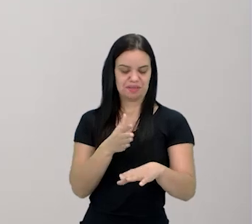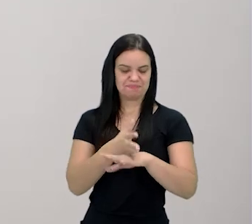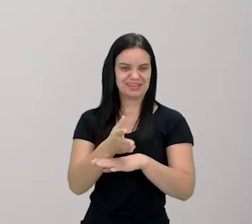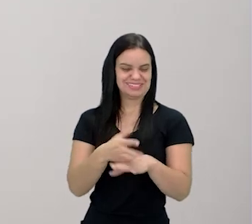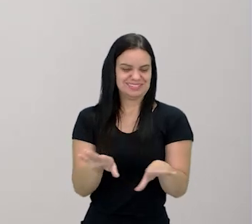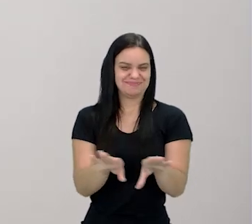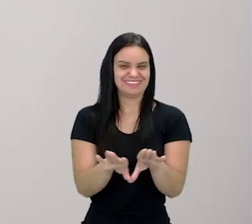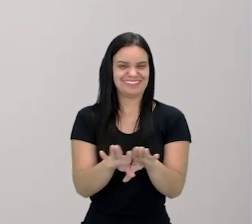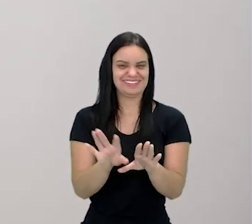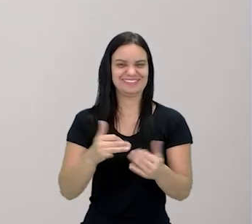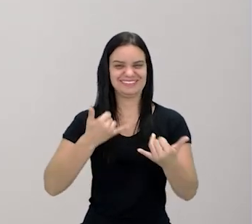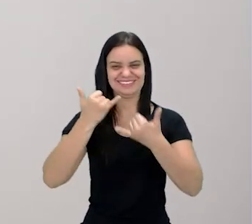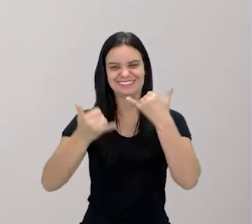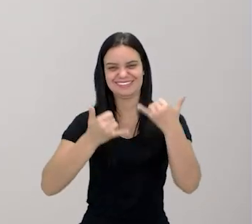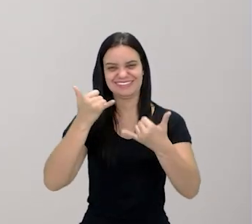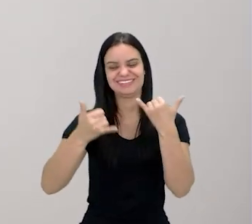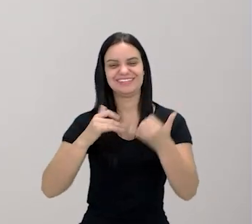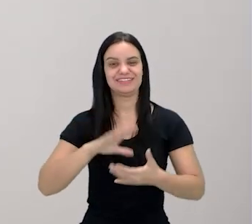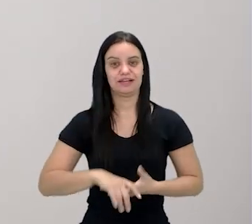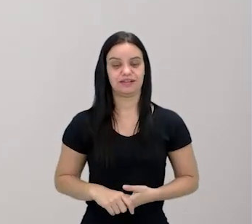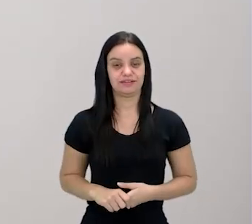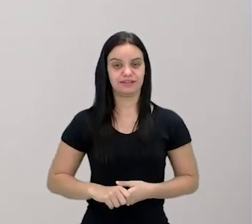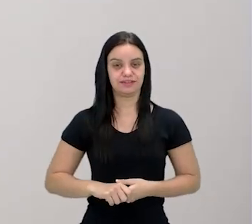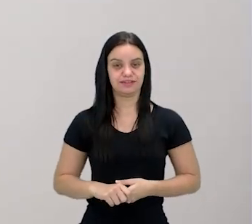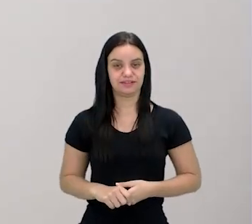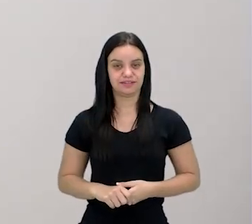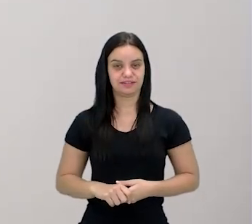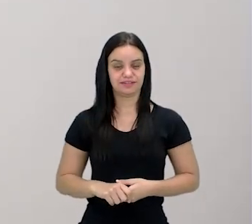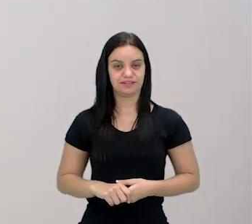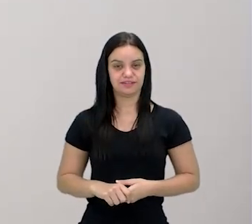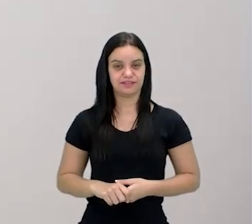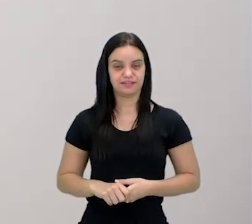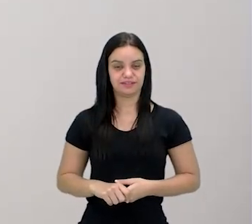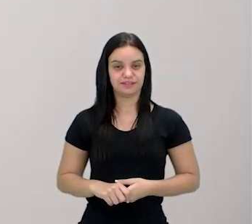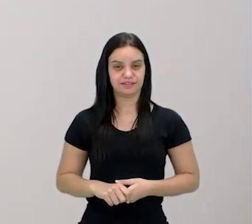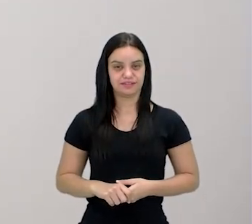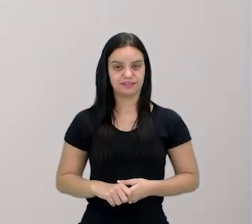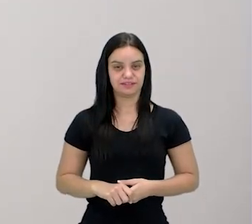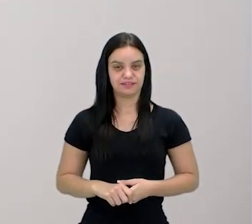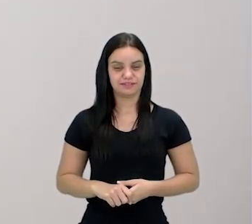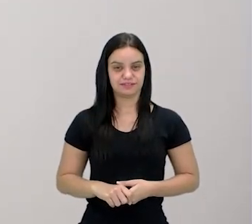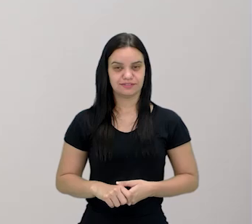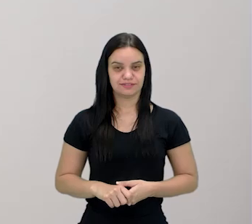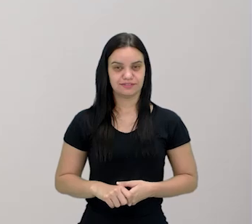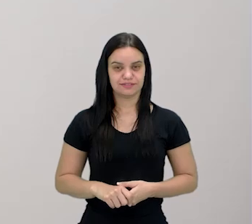aqui. Dá mais um miadinho aí, gato. Fala um oi pro pessoal aí.